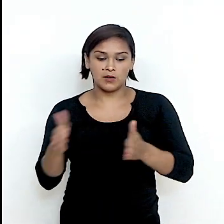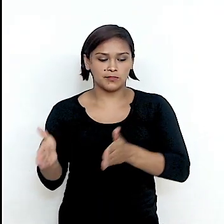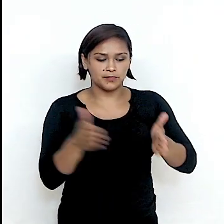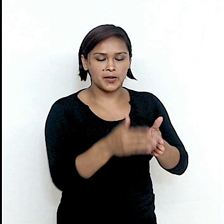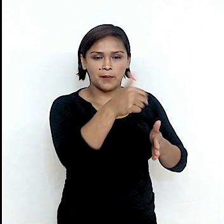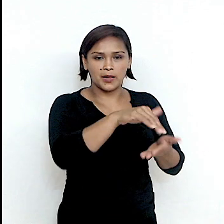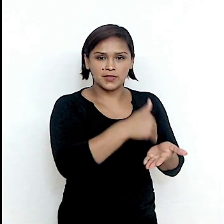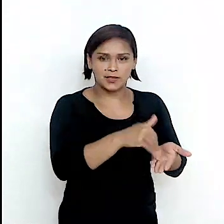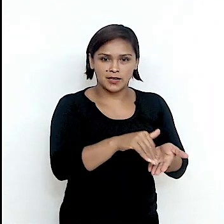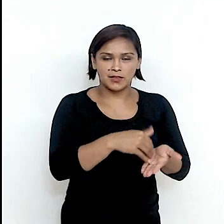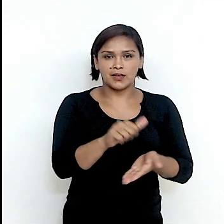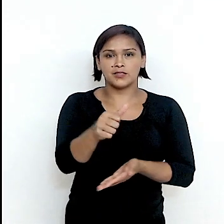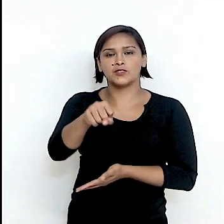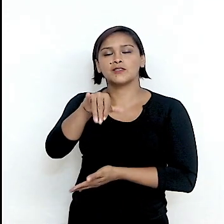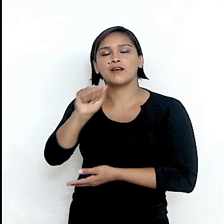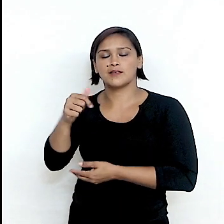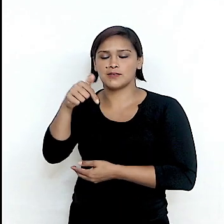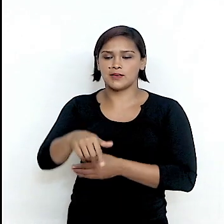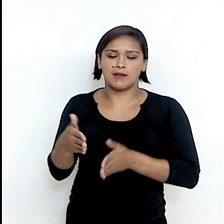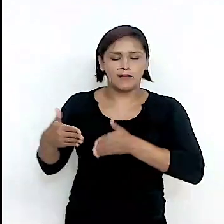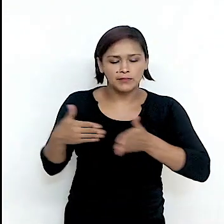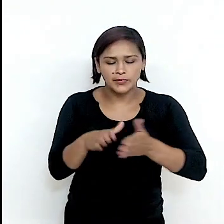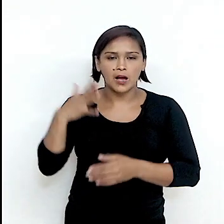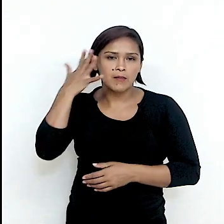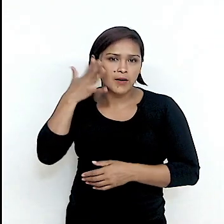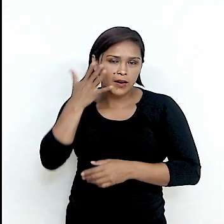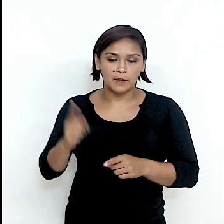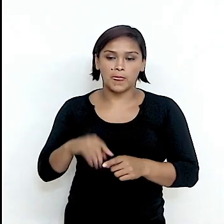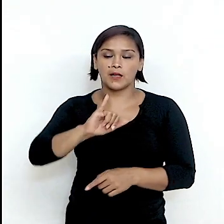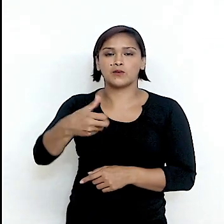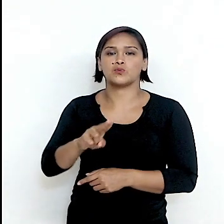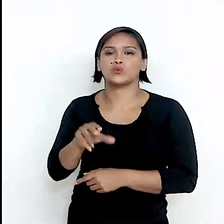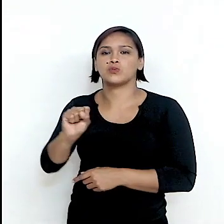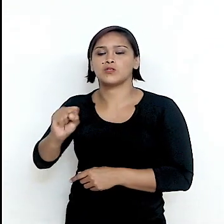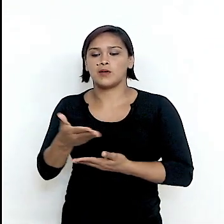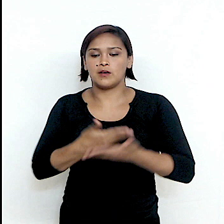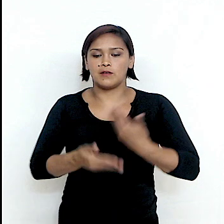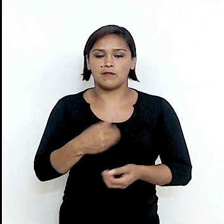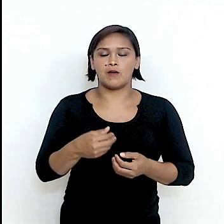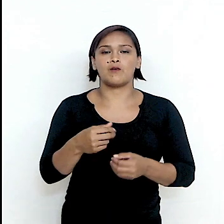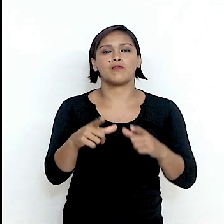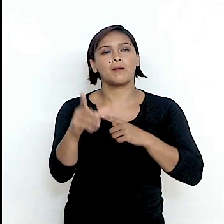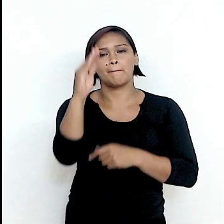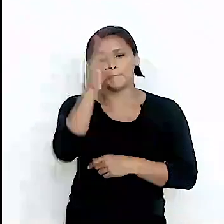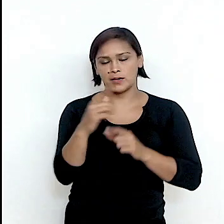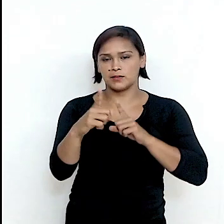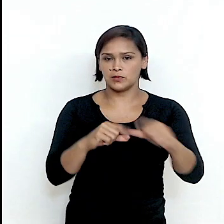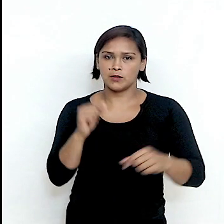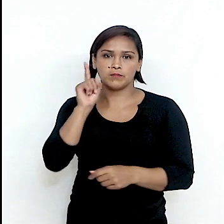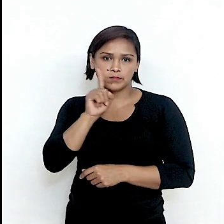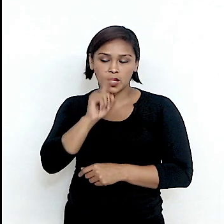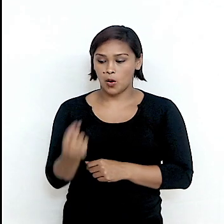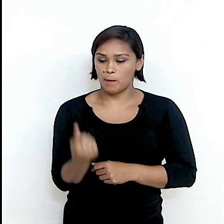pela secretária de Ásia Pacífico o juros é um diálogo que envolve Brasil Estados Unidos Japão é o primeiro